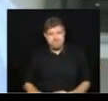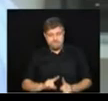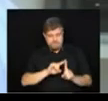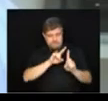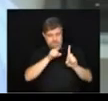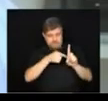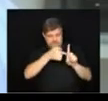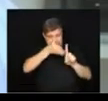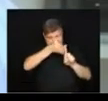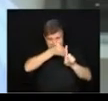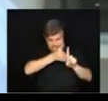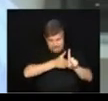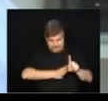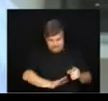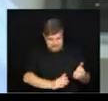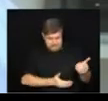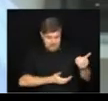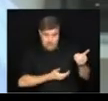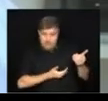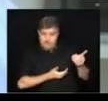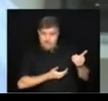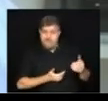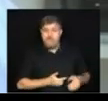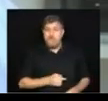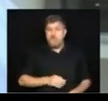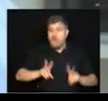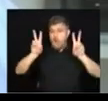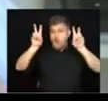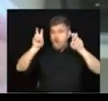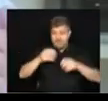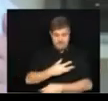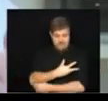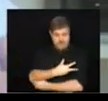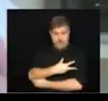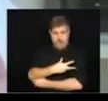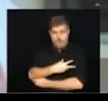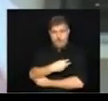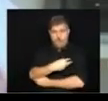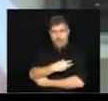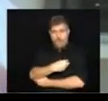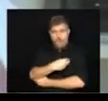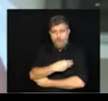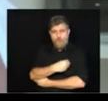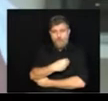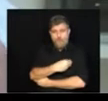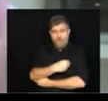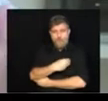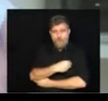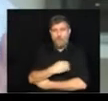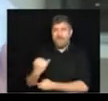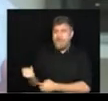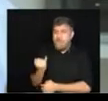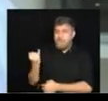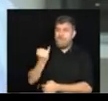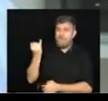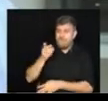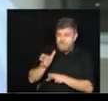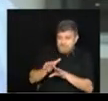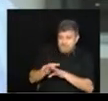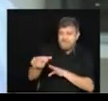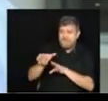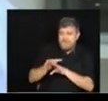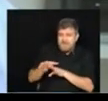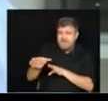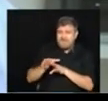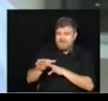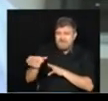criança, como eu disse, a questão do aleitamento materno é muito importante e essa orientação já se inicia